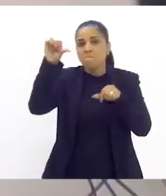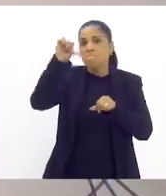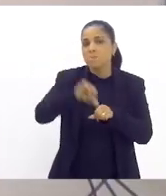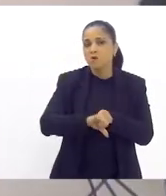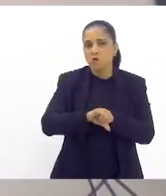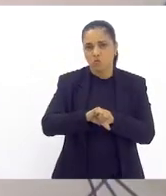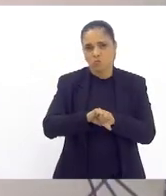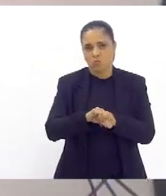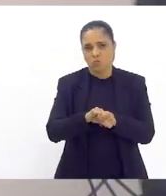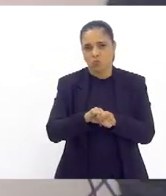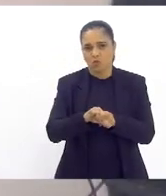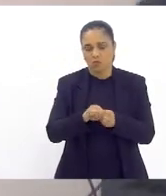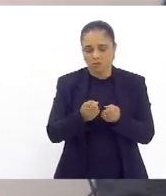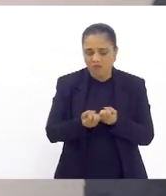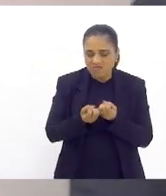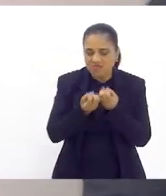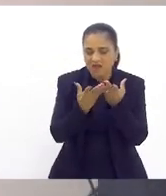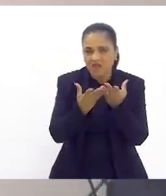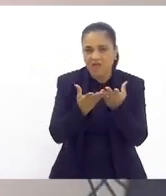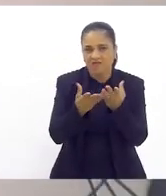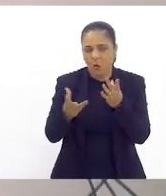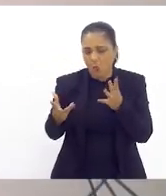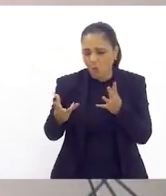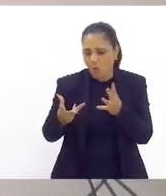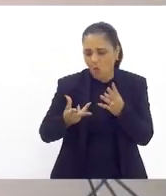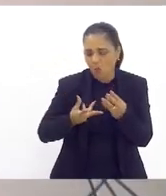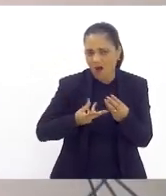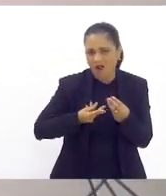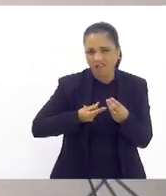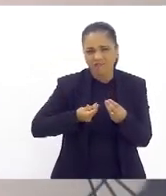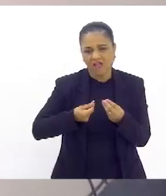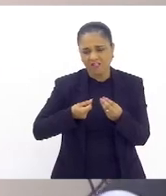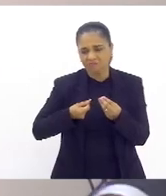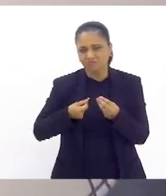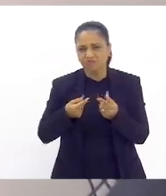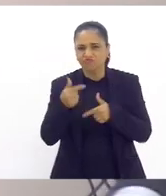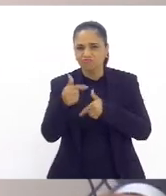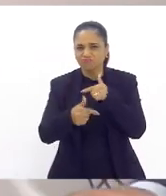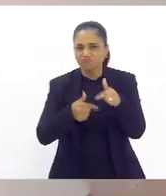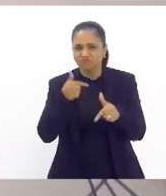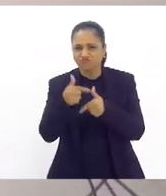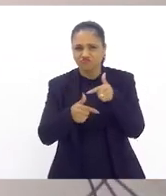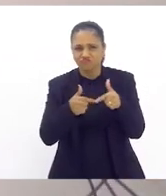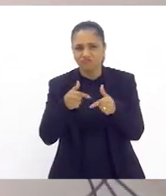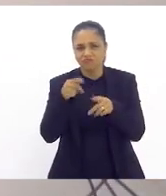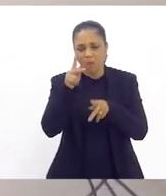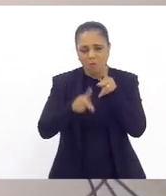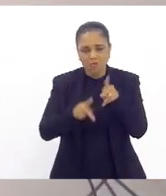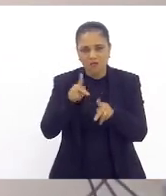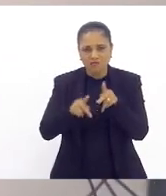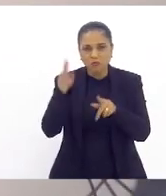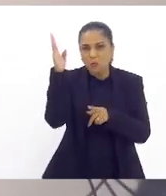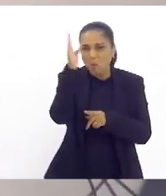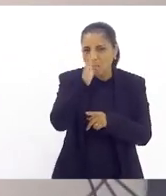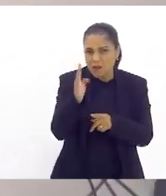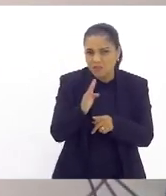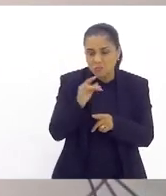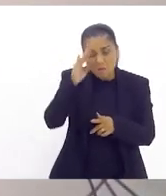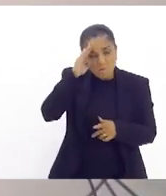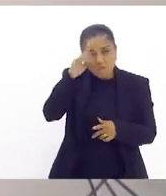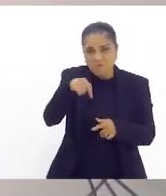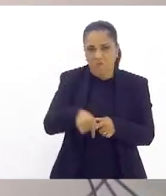muito na entrega dos serviços para a população para a população do Brasil e especialmente para a população Fluminense mas eu queria começar